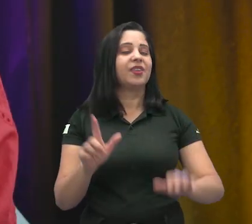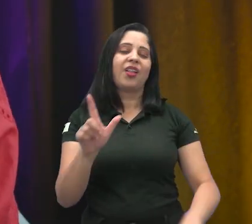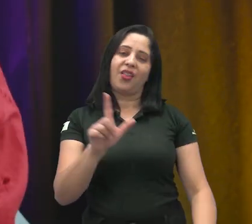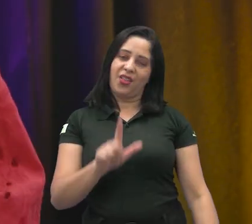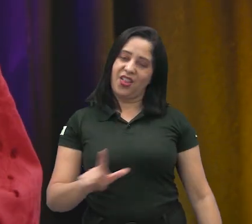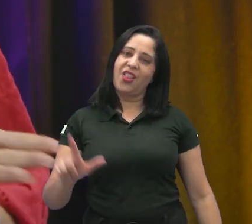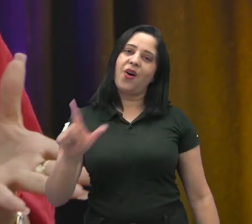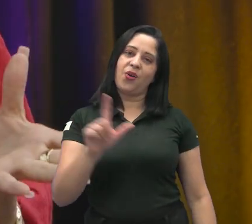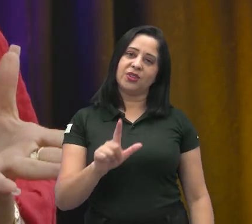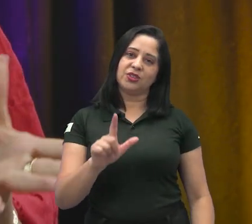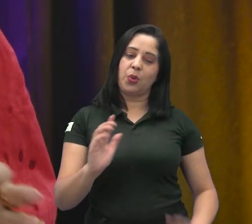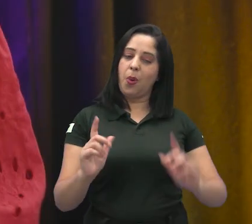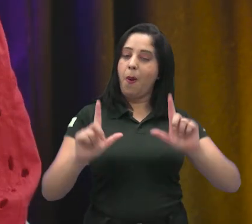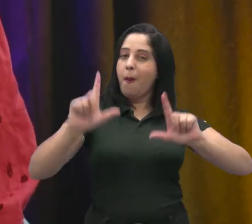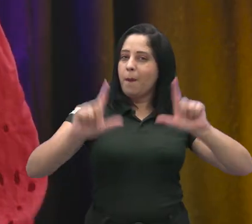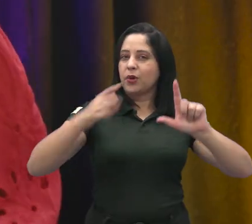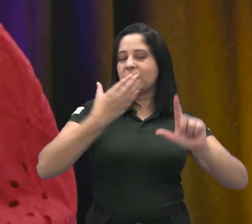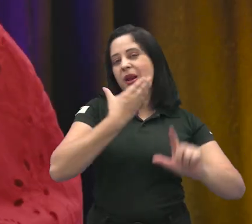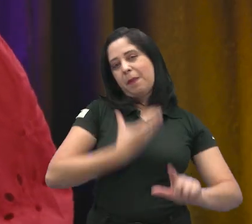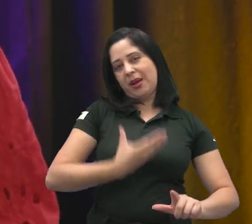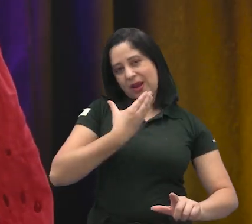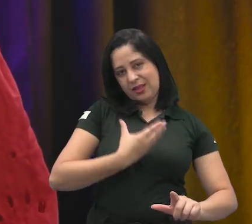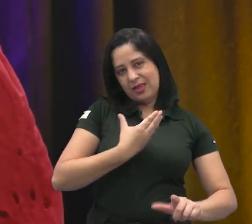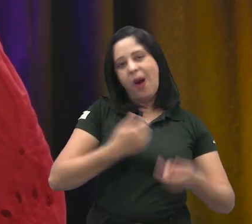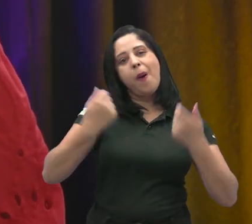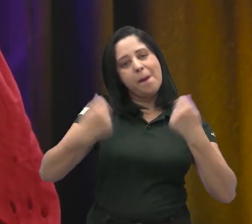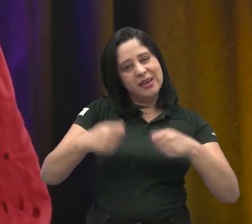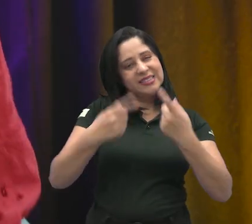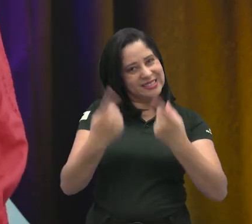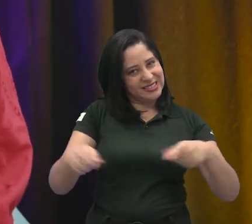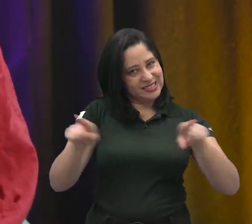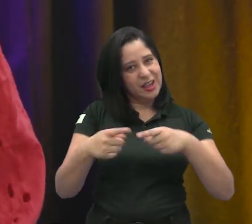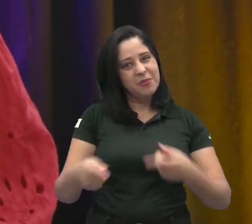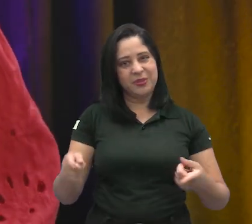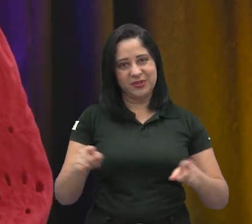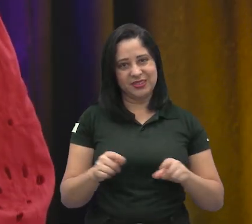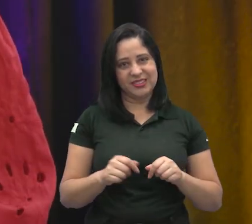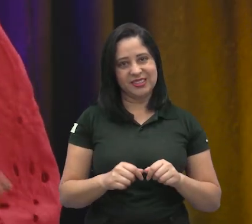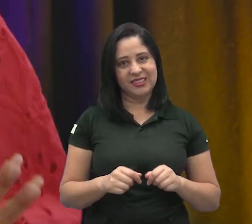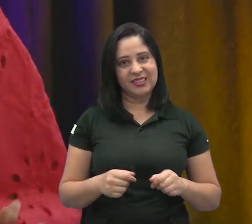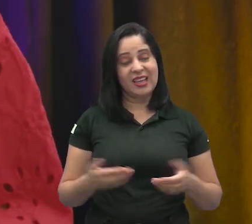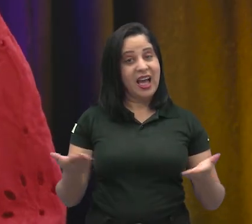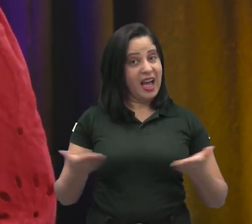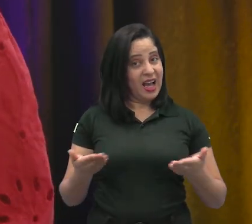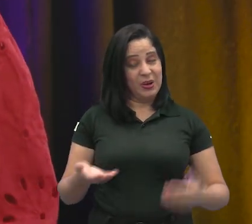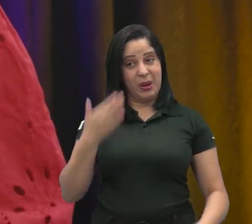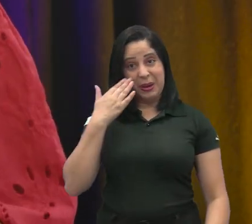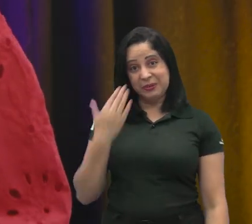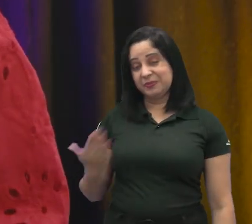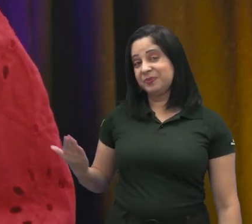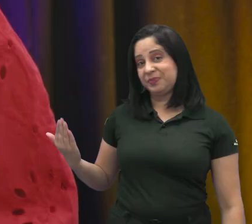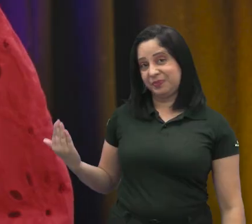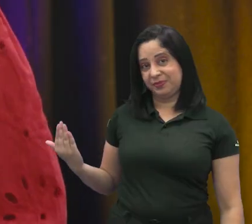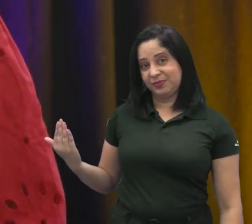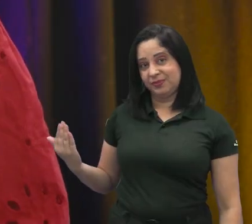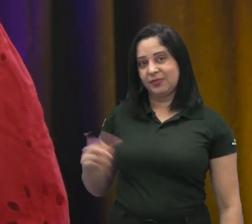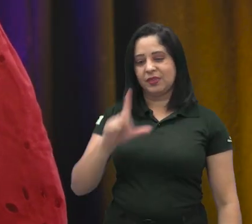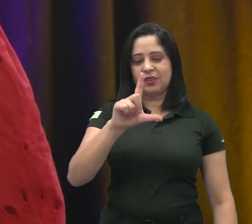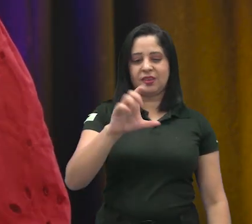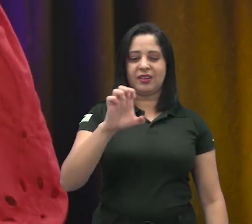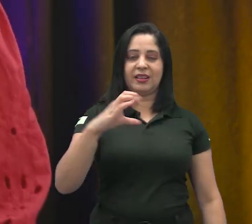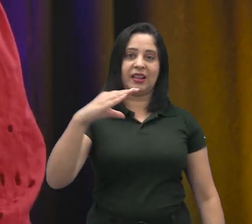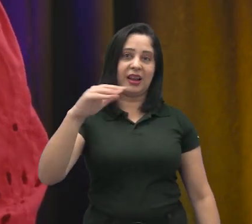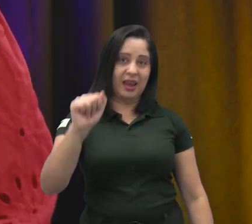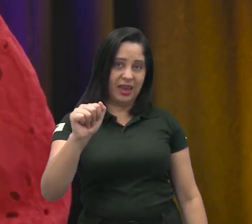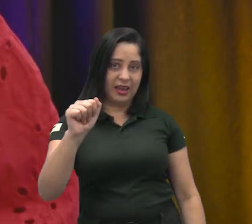fazer um programa de Natal sem uma apresentação especial para vocês aí de casa. Agora temos a honra de apresentar Leca